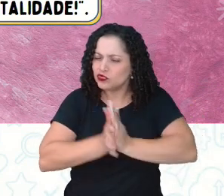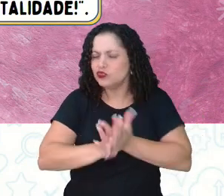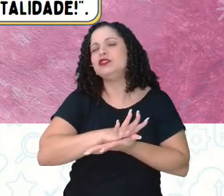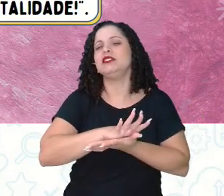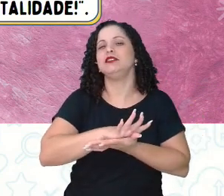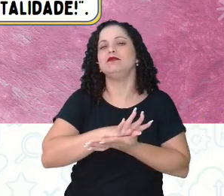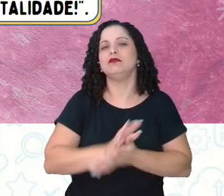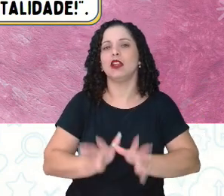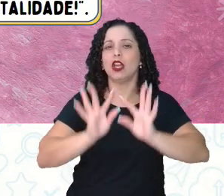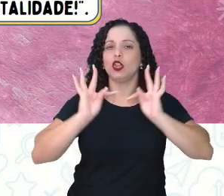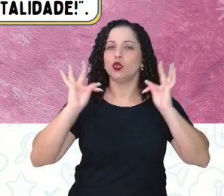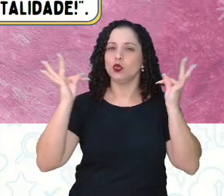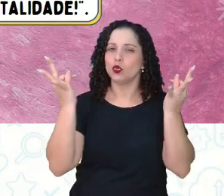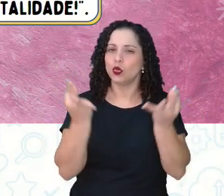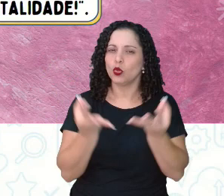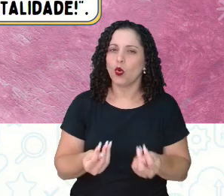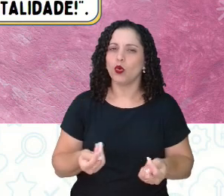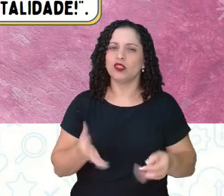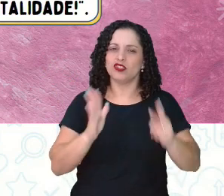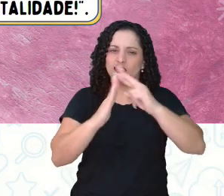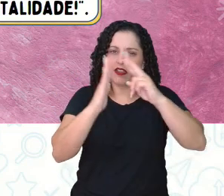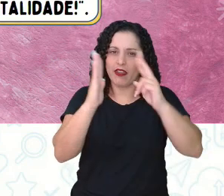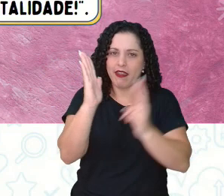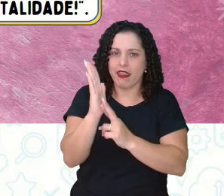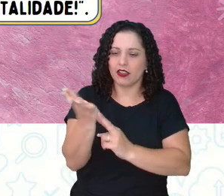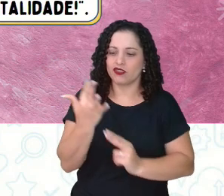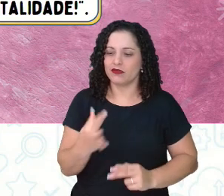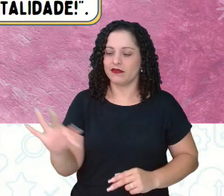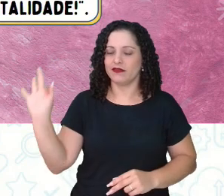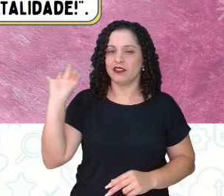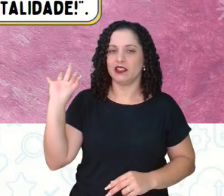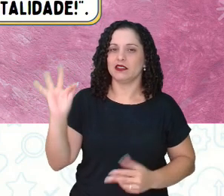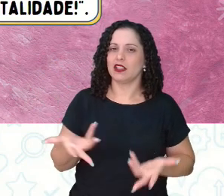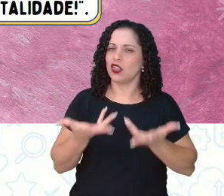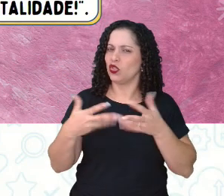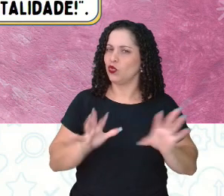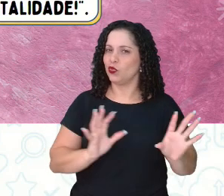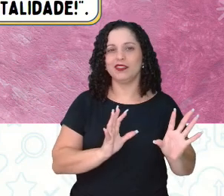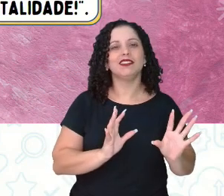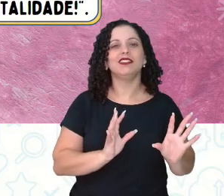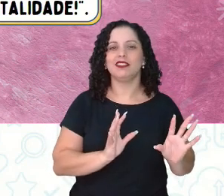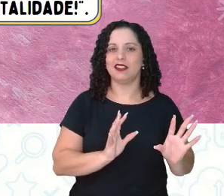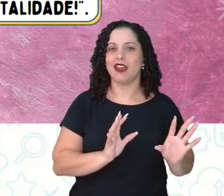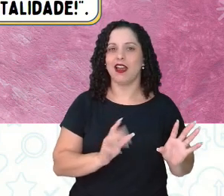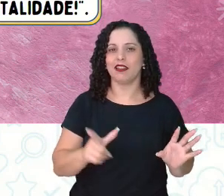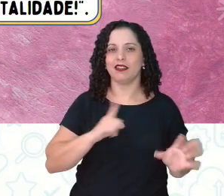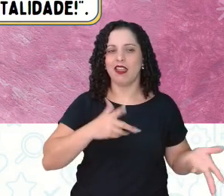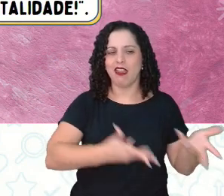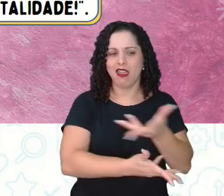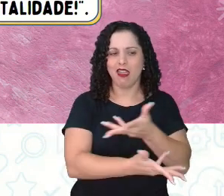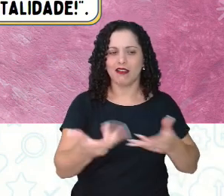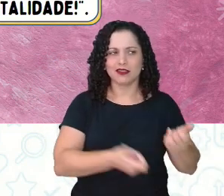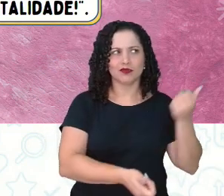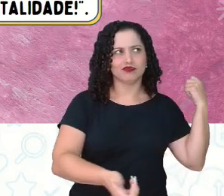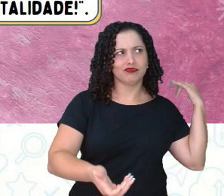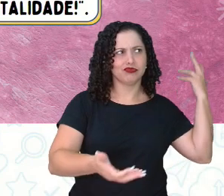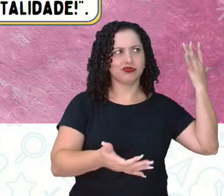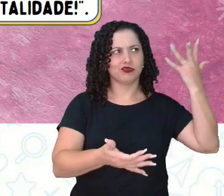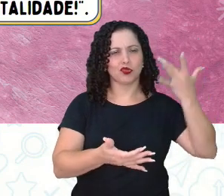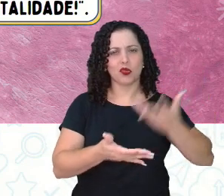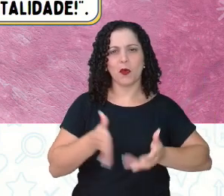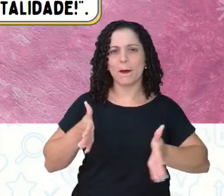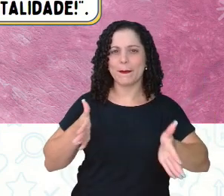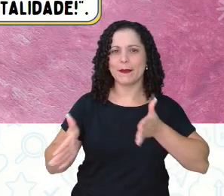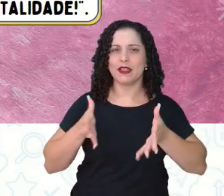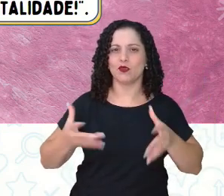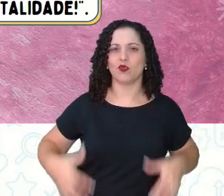o regime que era estabelecido ali na França, né? Então, eles não queriam nada que tivesse relação com monarquia, né? Com o